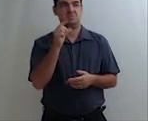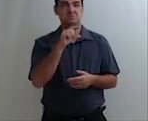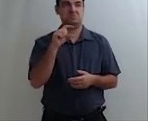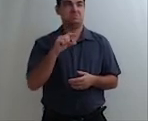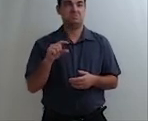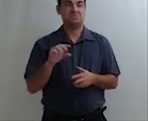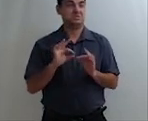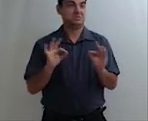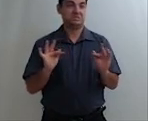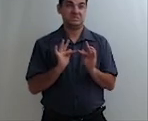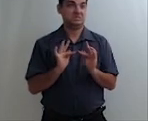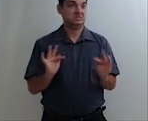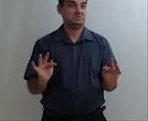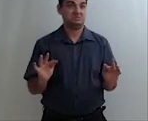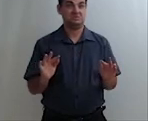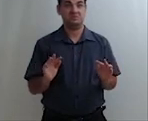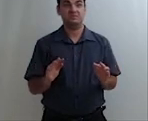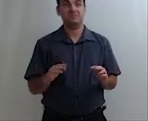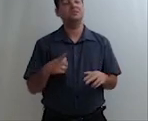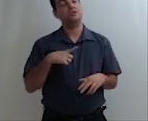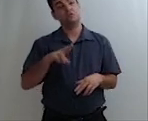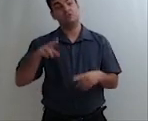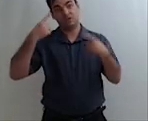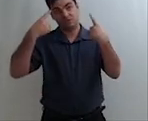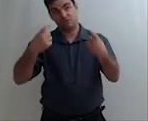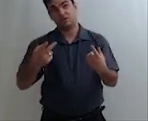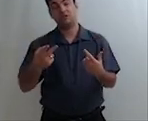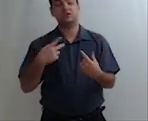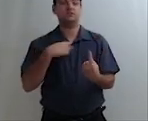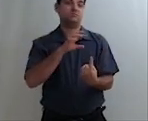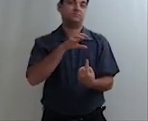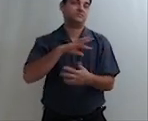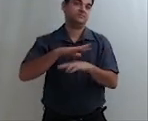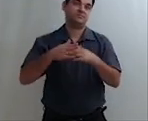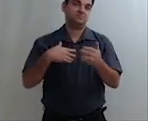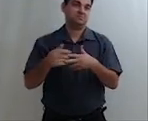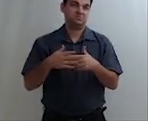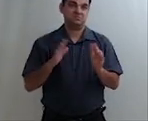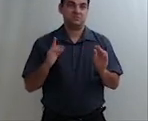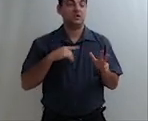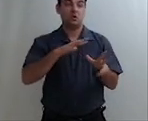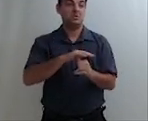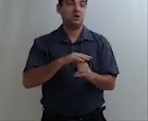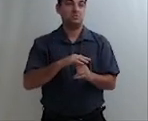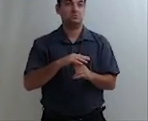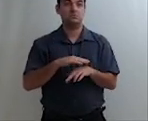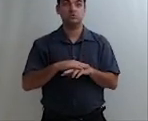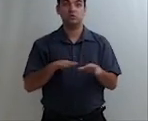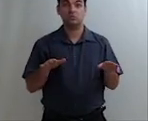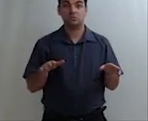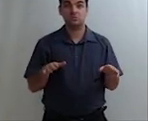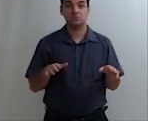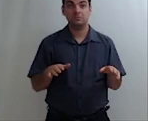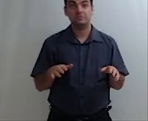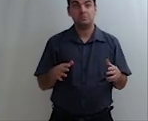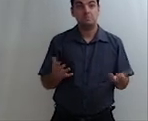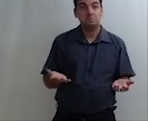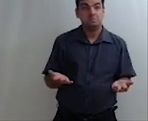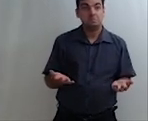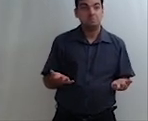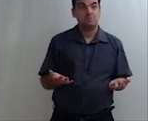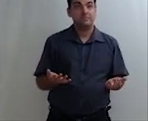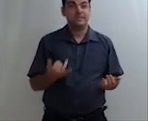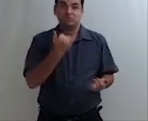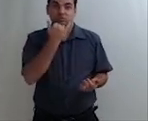representados é reprovável agindo com violência e grave ameaça subtrair bens da vítima eu não vejo aqui com máximo